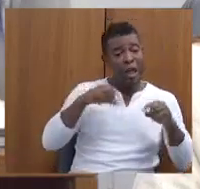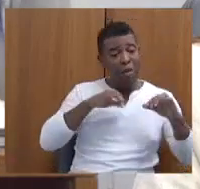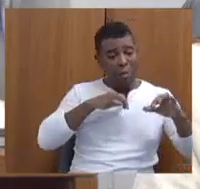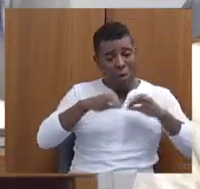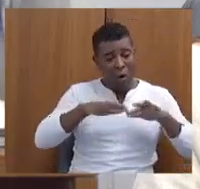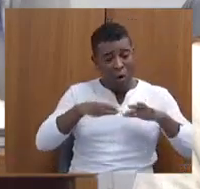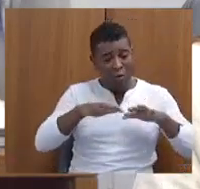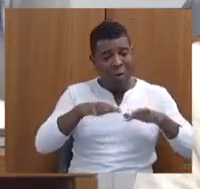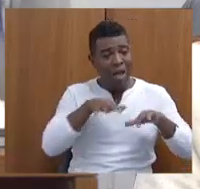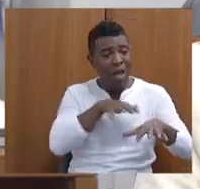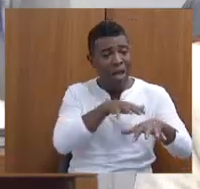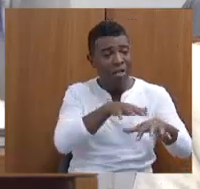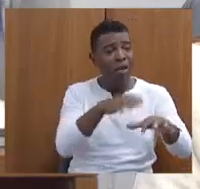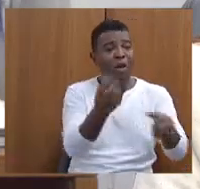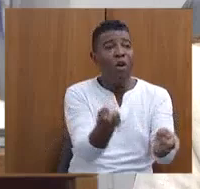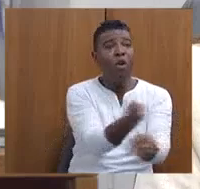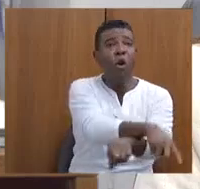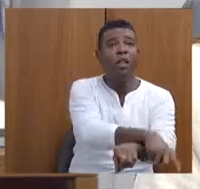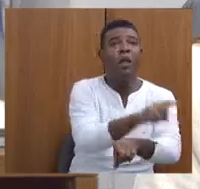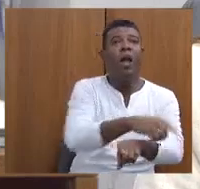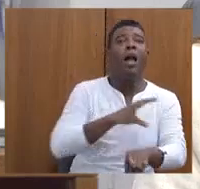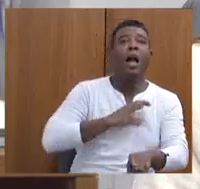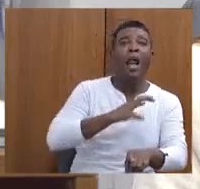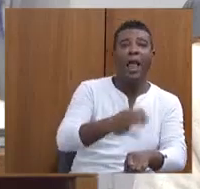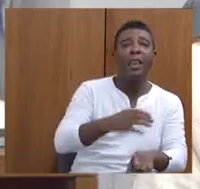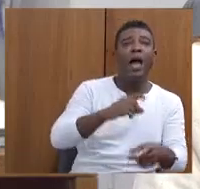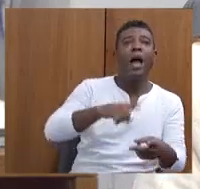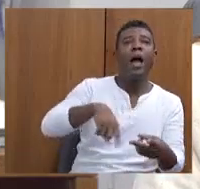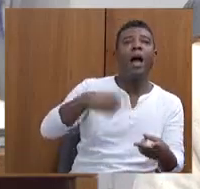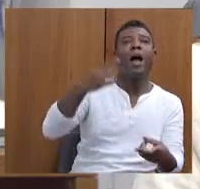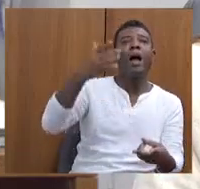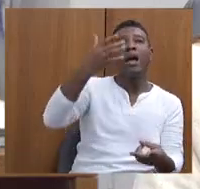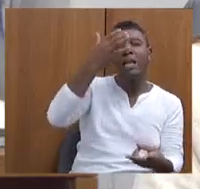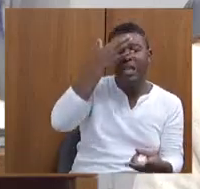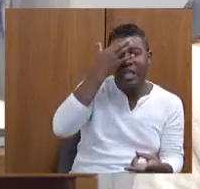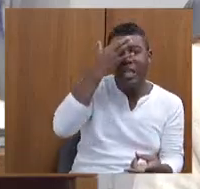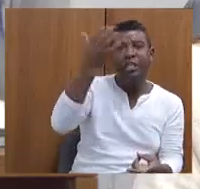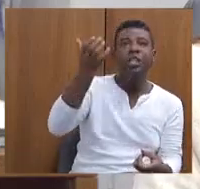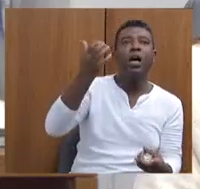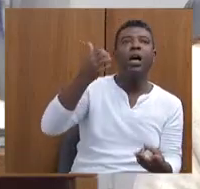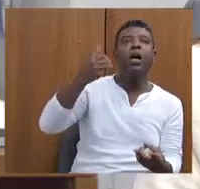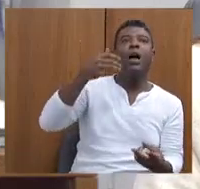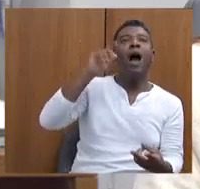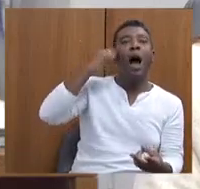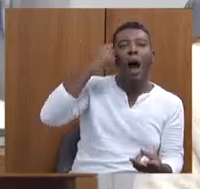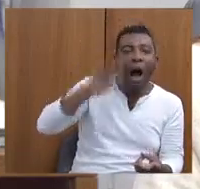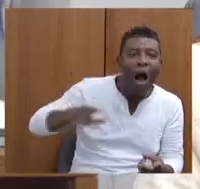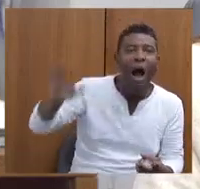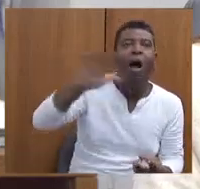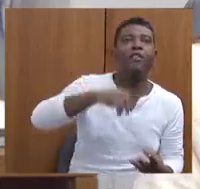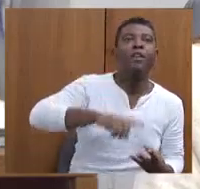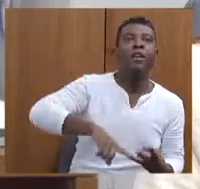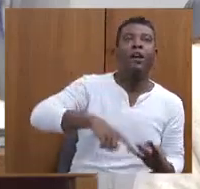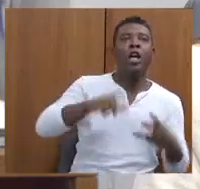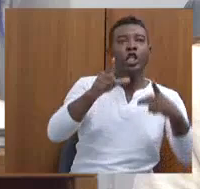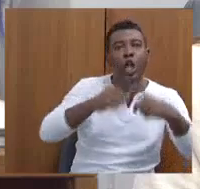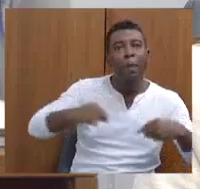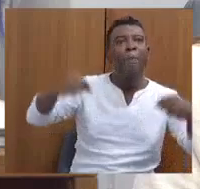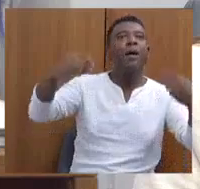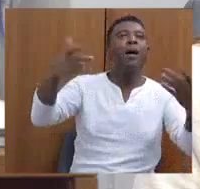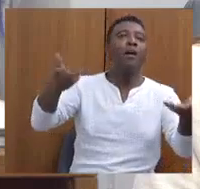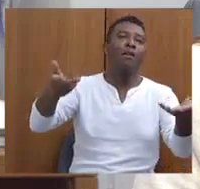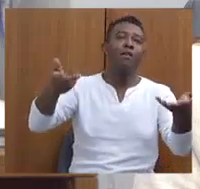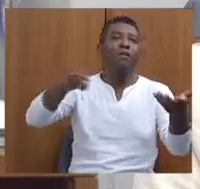faz no Canadá na Índia nos Estados Unidos na Argentina Moçambique Japão na medida que esses processos de privatização